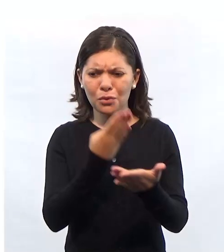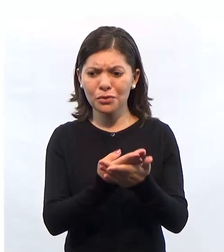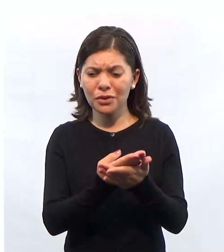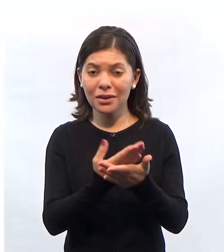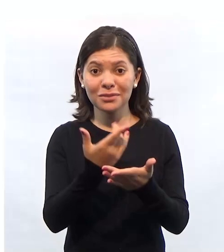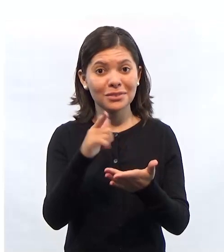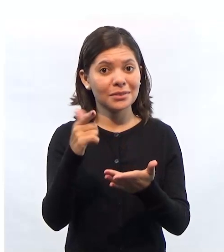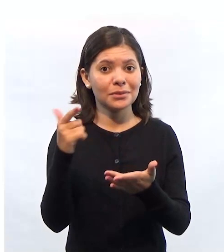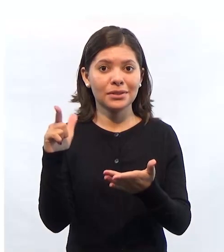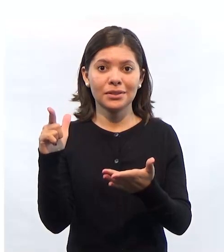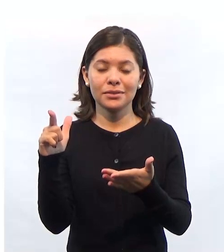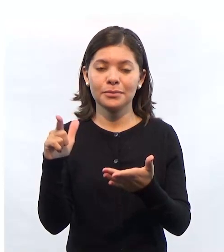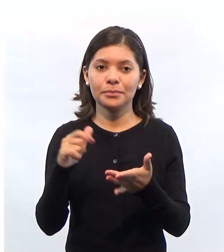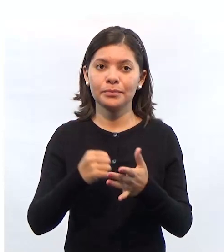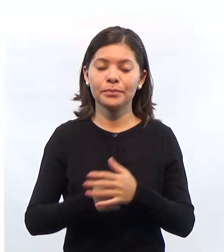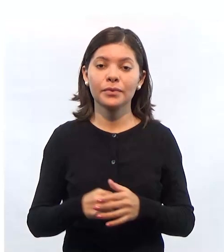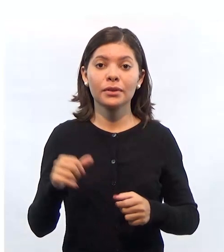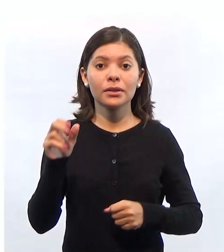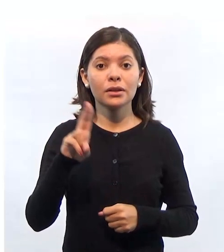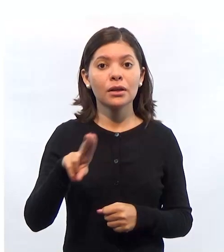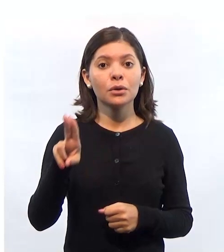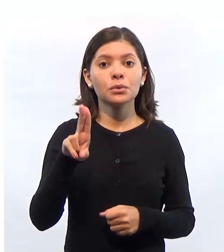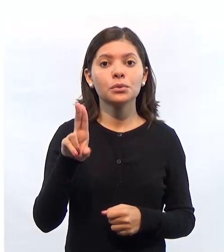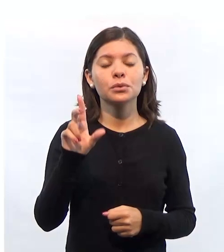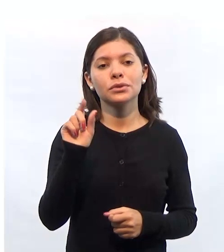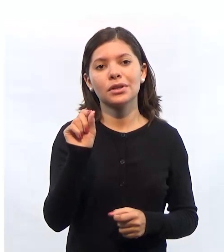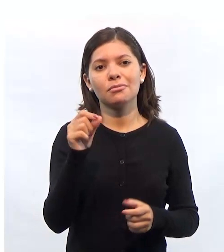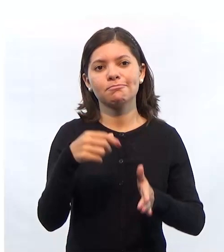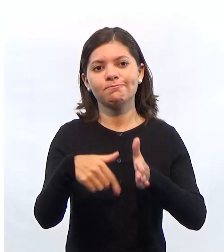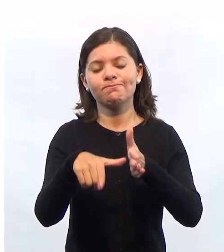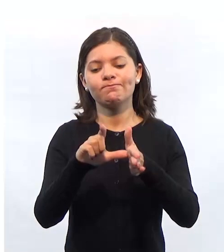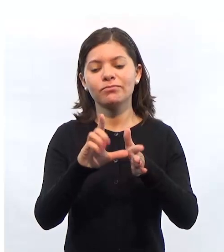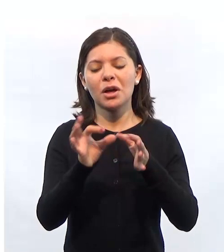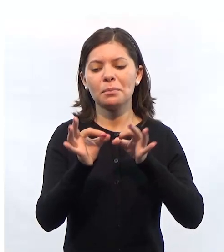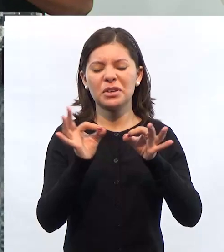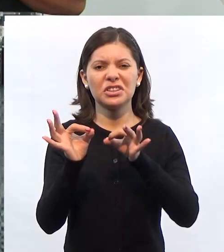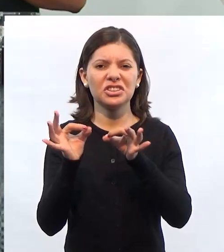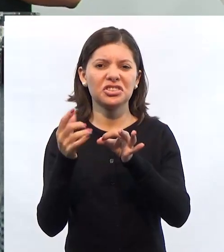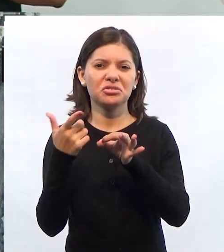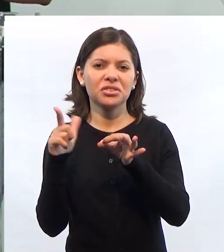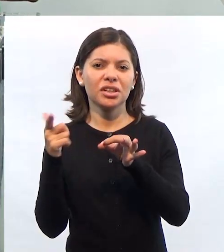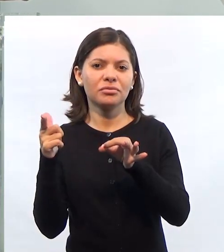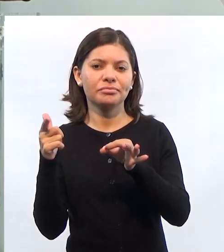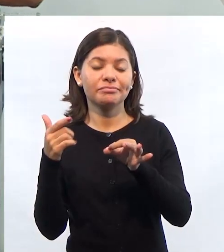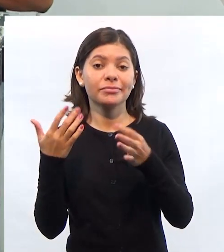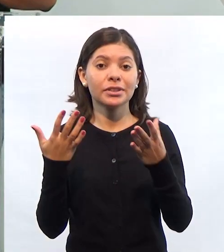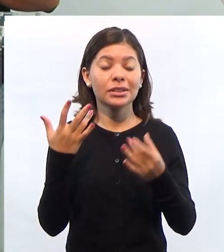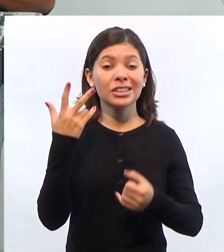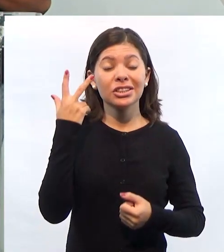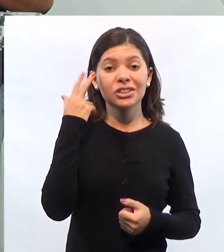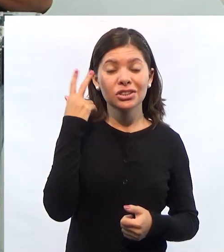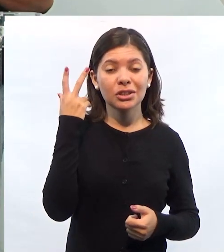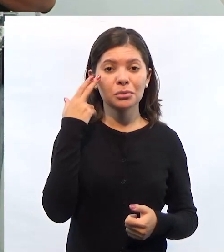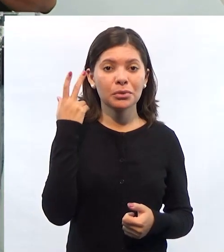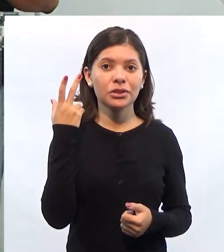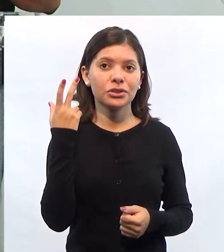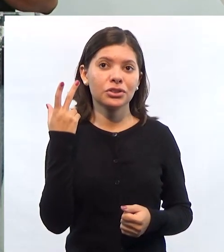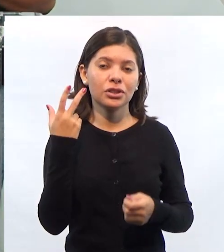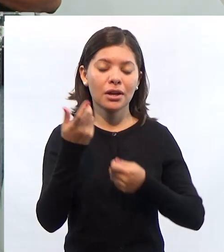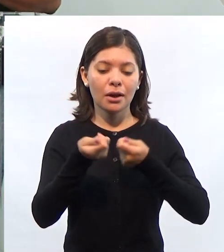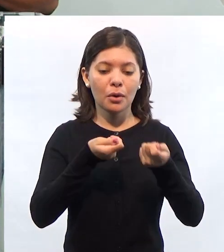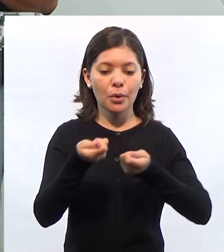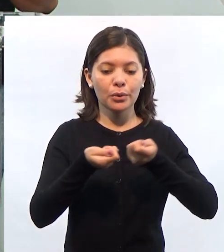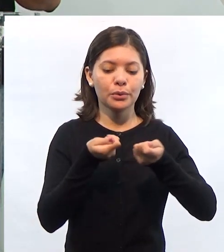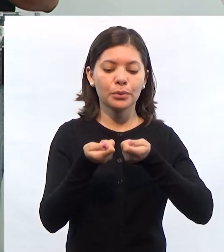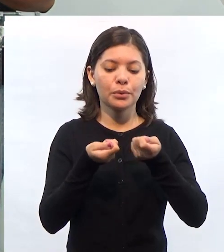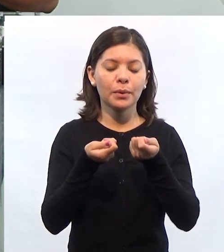na verdade as atividades de controle elas não são planejadas então aqui geralmente essas Esse